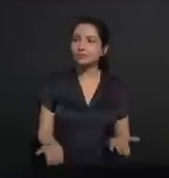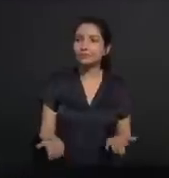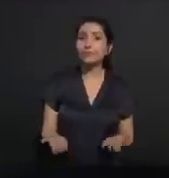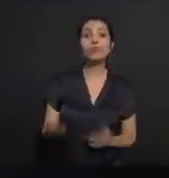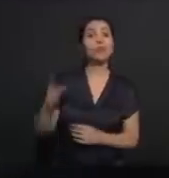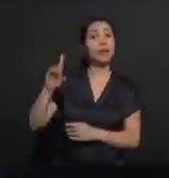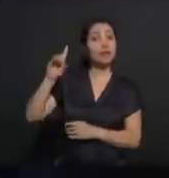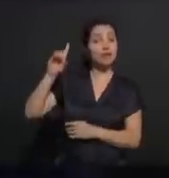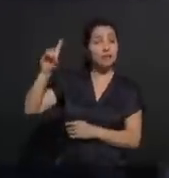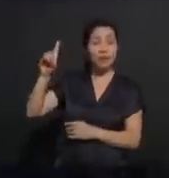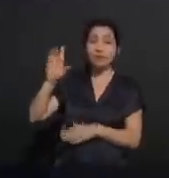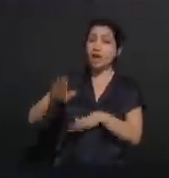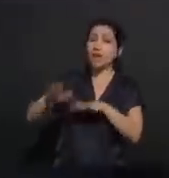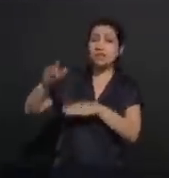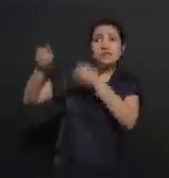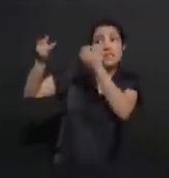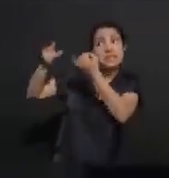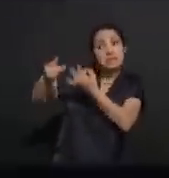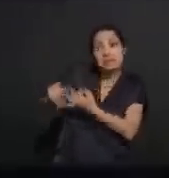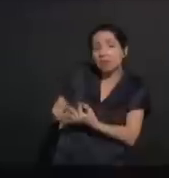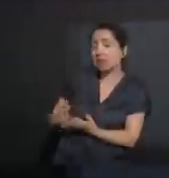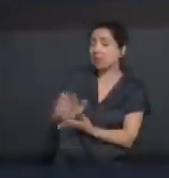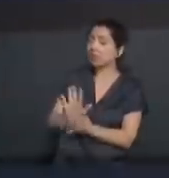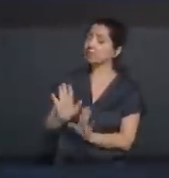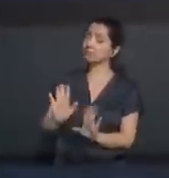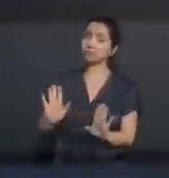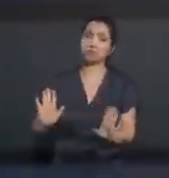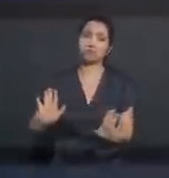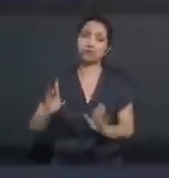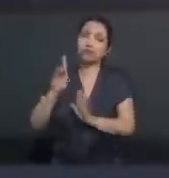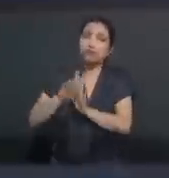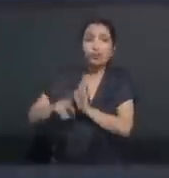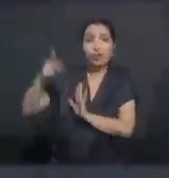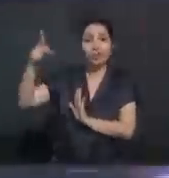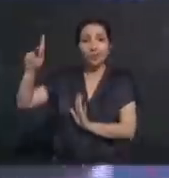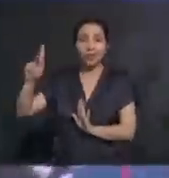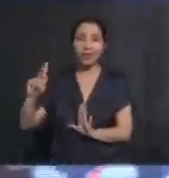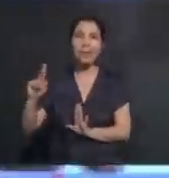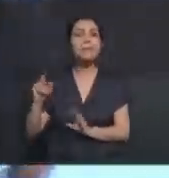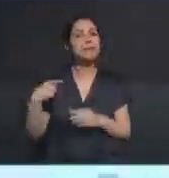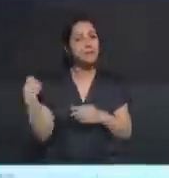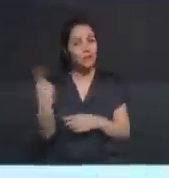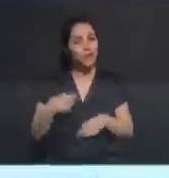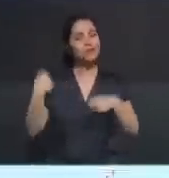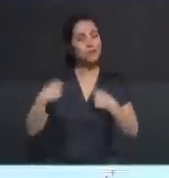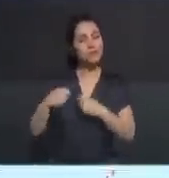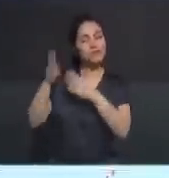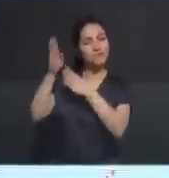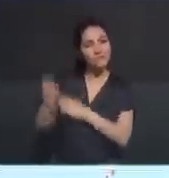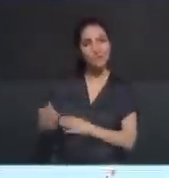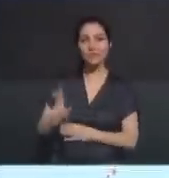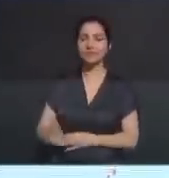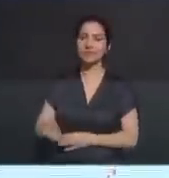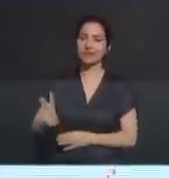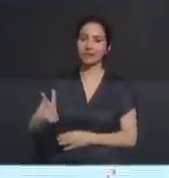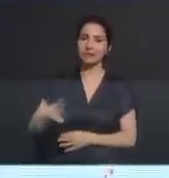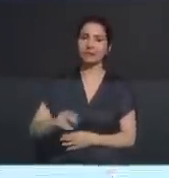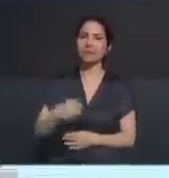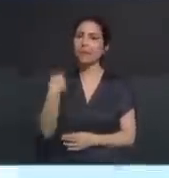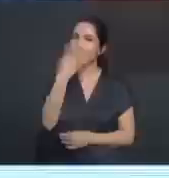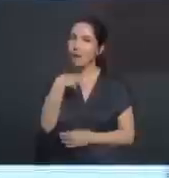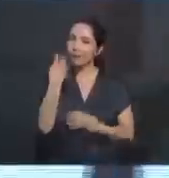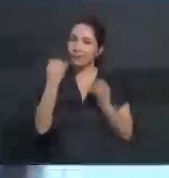Deus se reserva o direito de não explicar muita coisa para a gente. E Ele quer ver você fiel, mesmo sem explicação. O que é que diz a música do meu